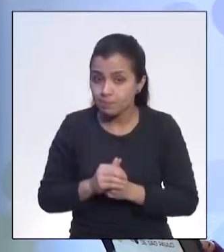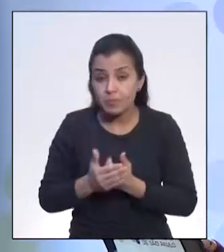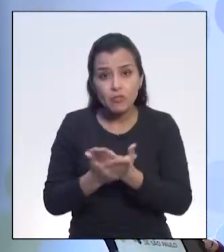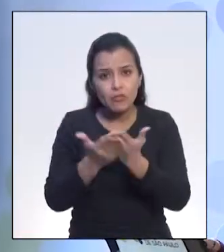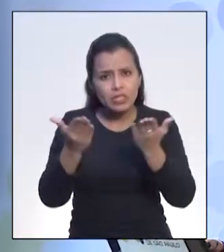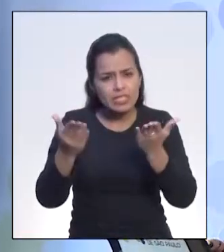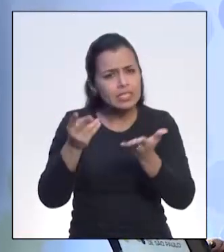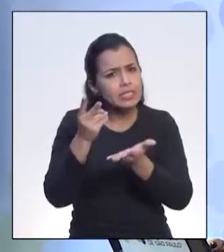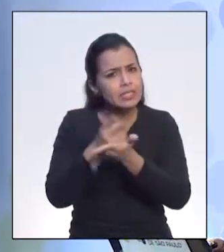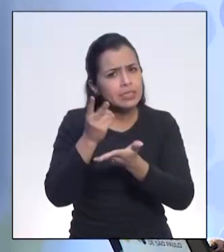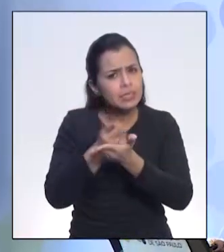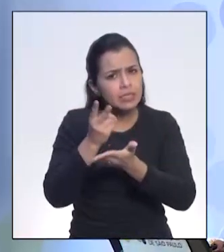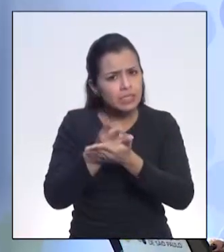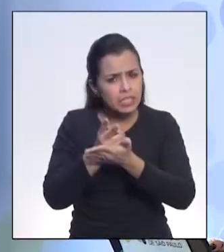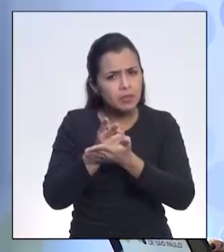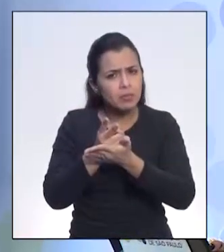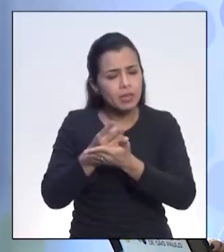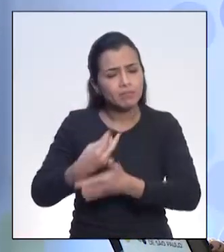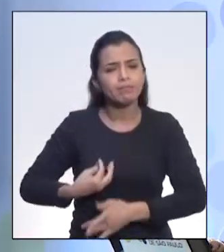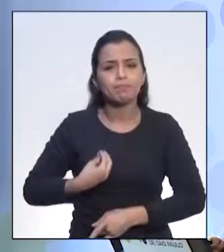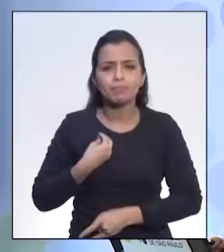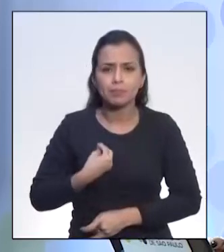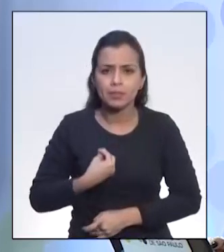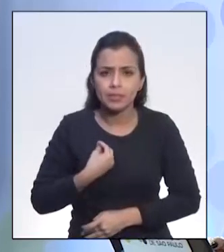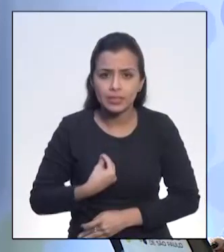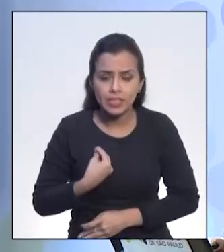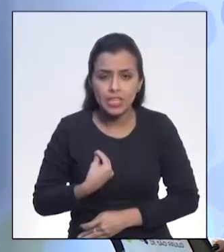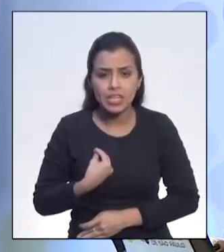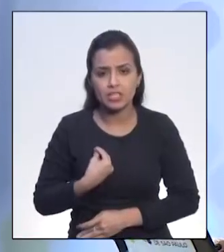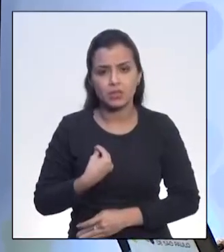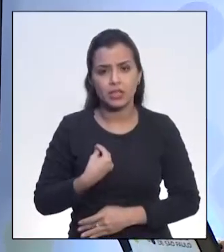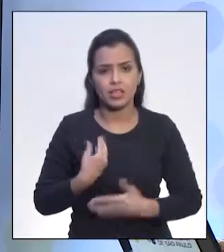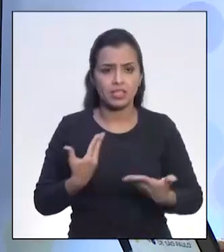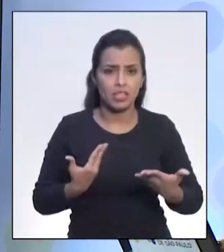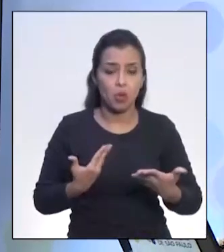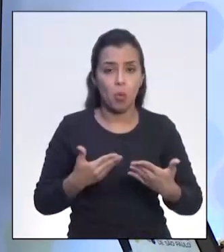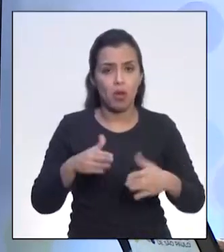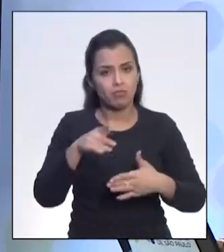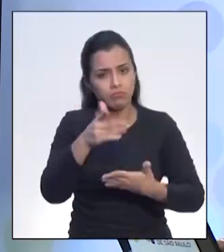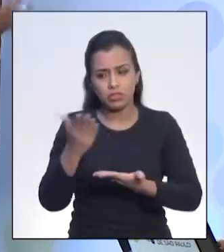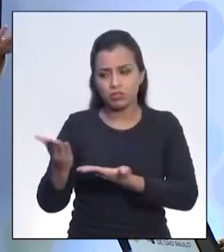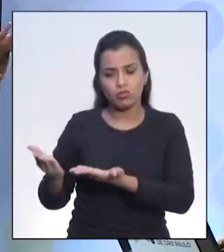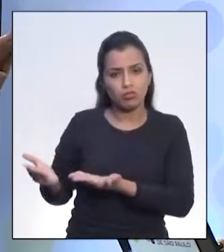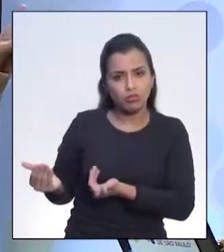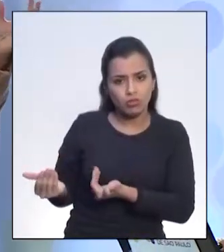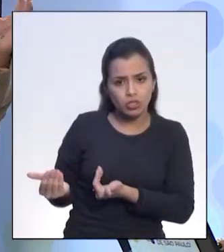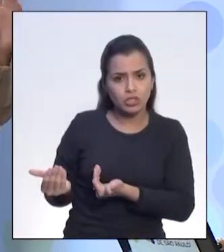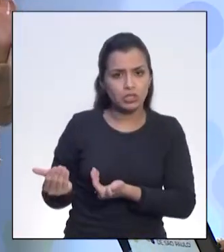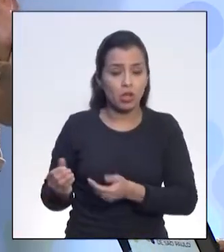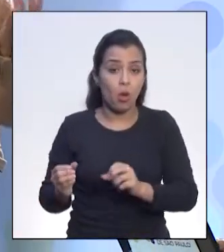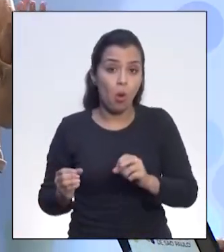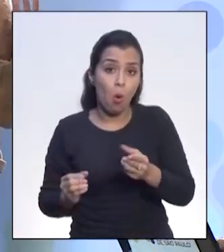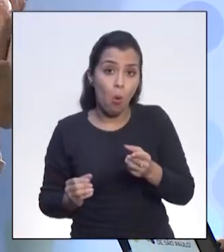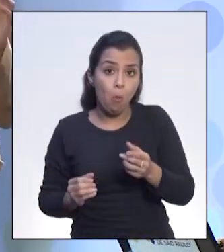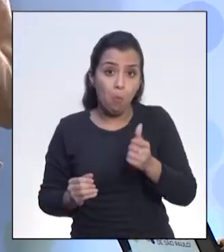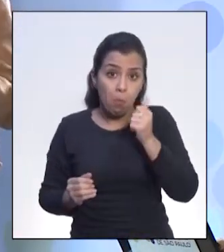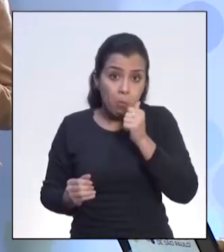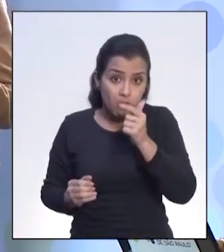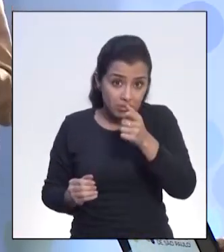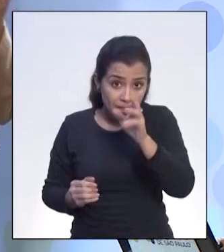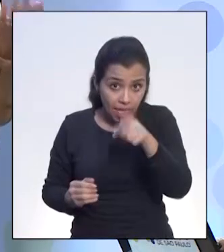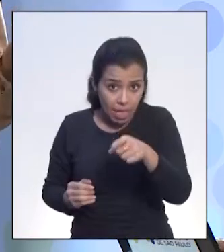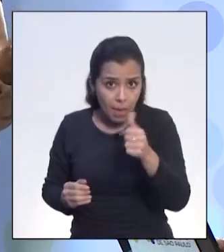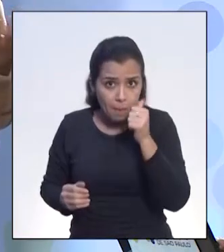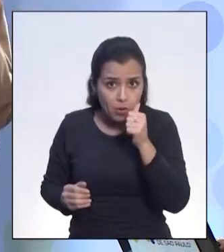tempo inteiro estão presenciando, sejam como jovens ou como jovens meninas, mulheres,